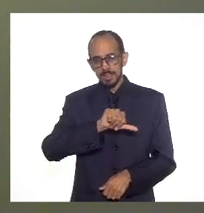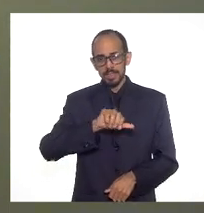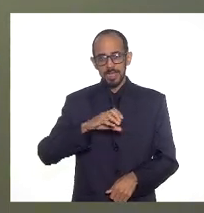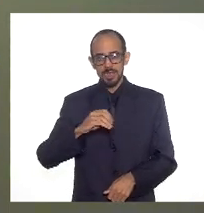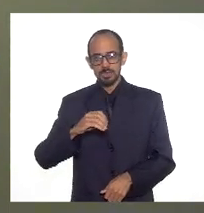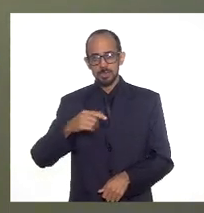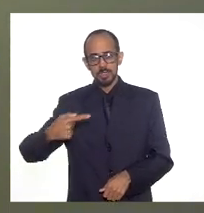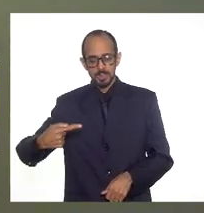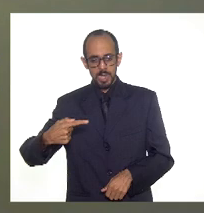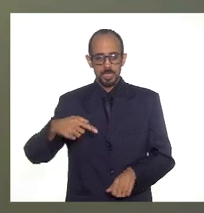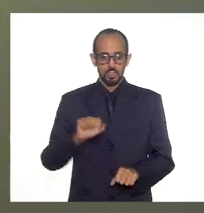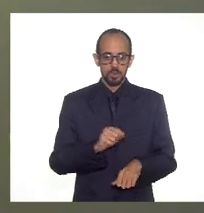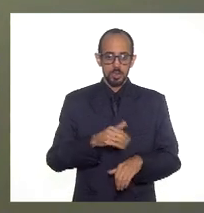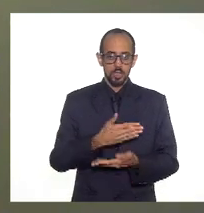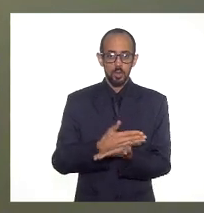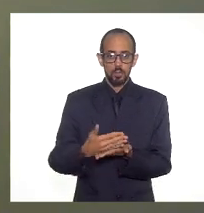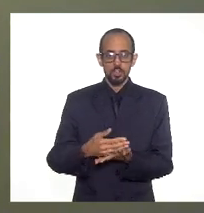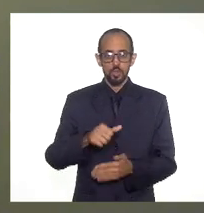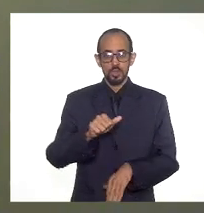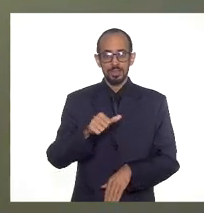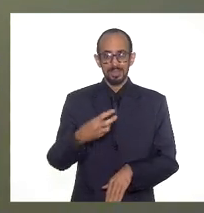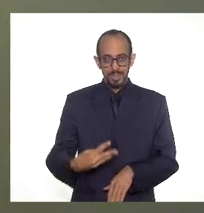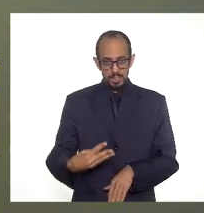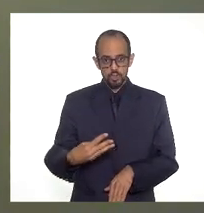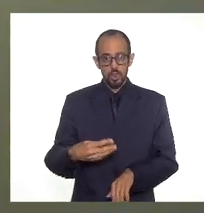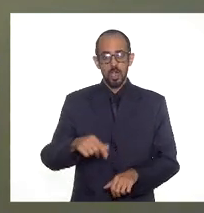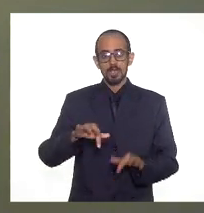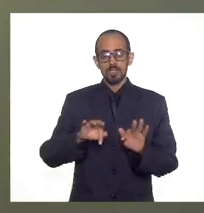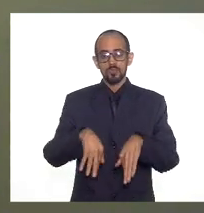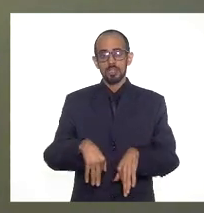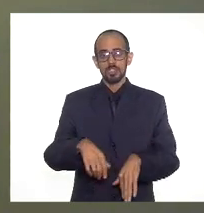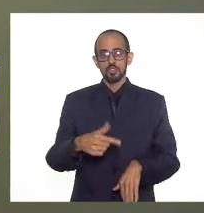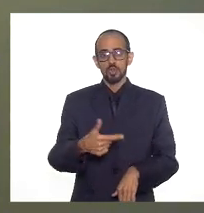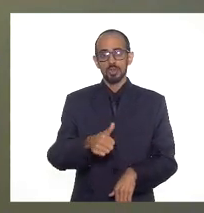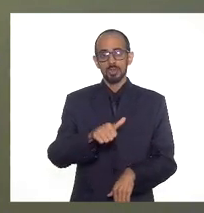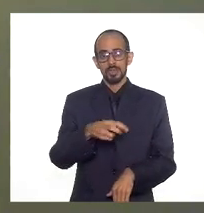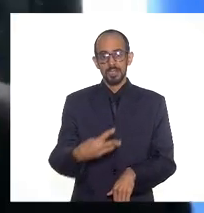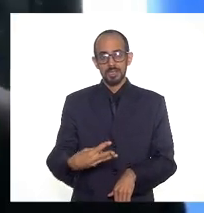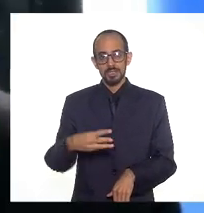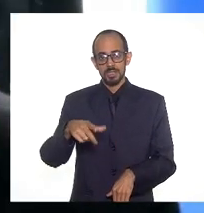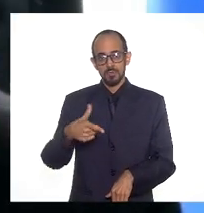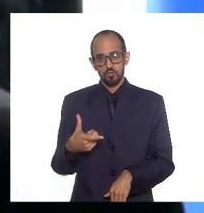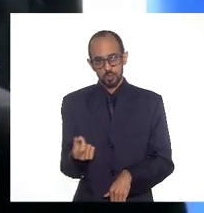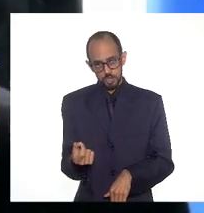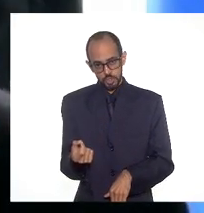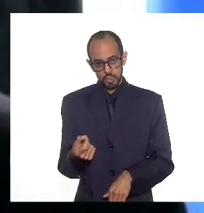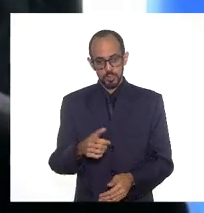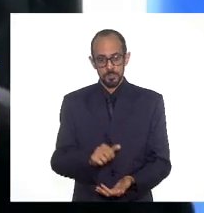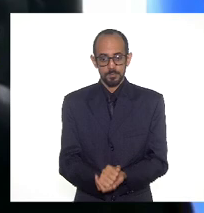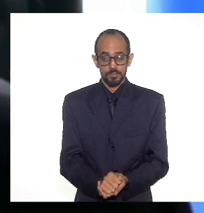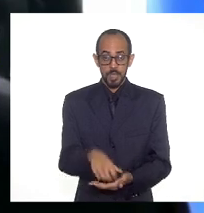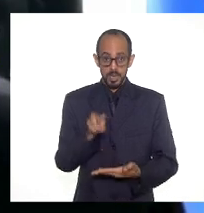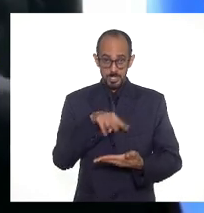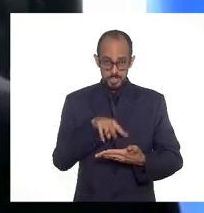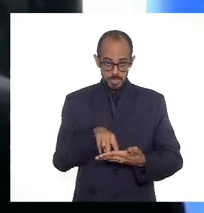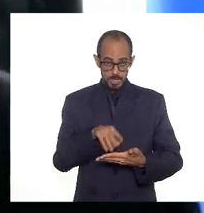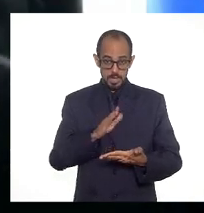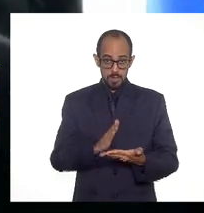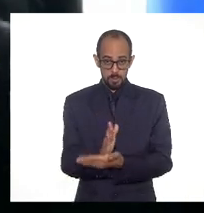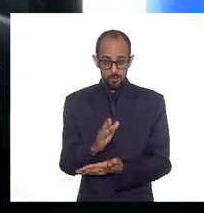às 13 horas, encerrou-se às 13 horas e 20 minutos. Lida e aprovada a ata, passa a ordem do